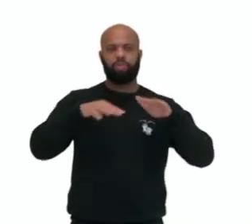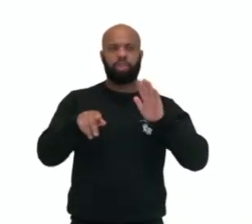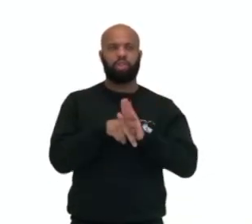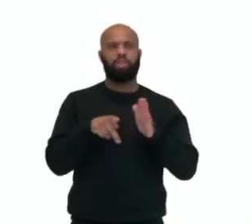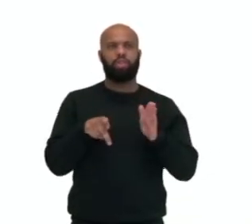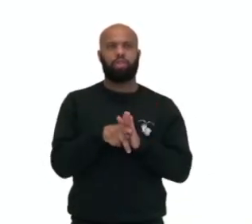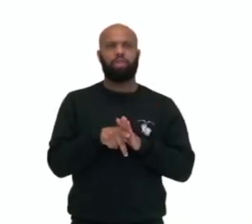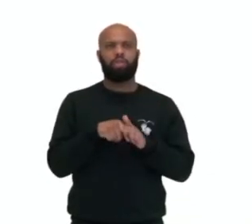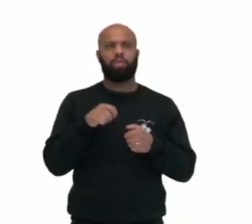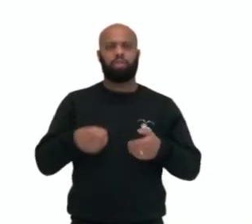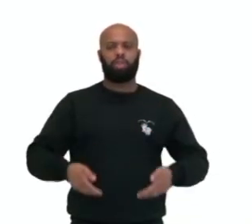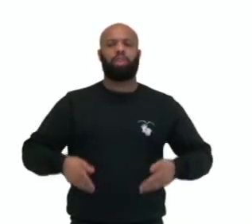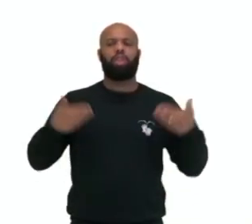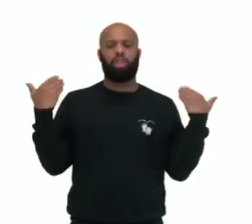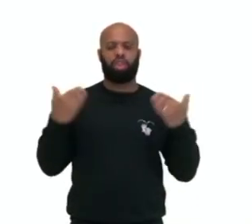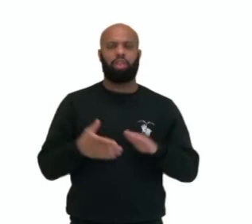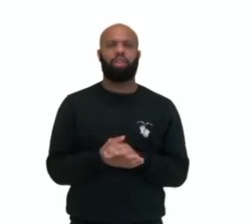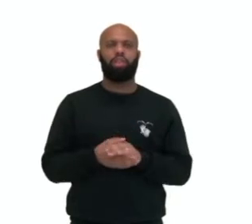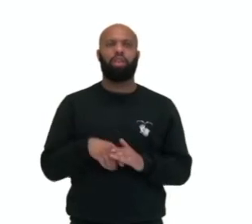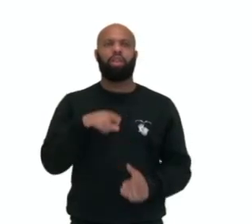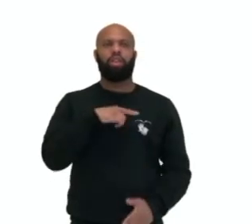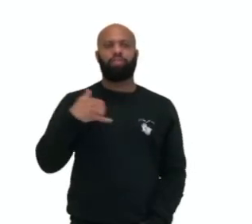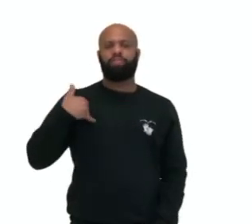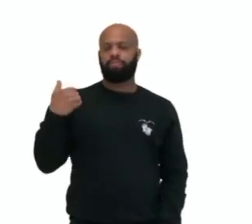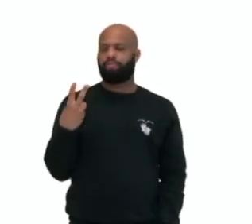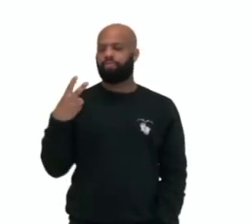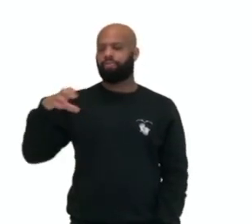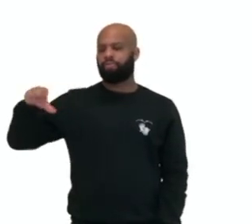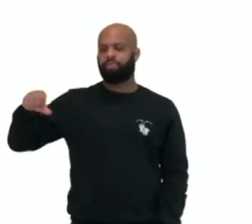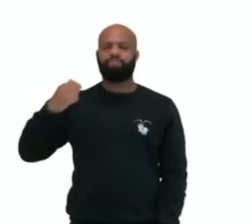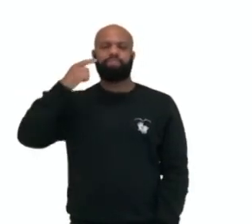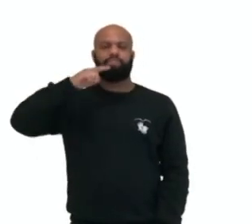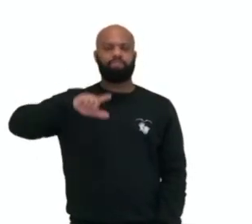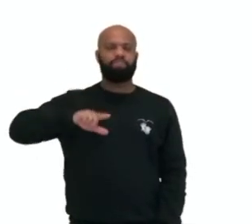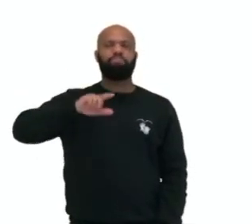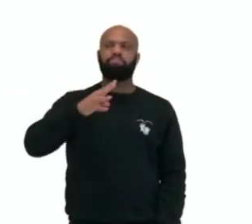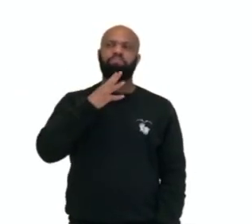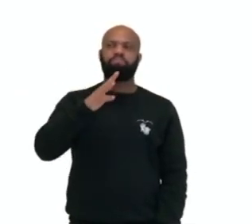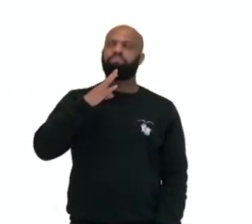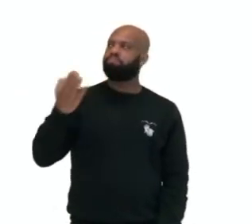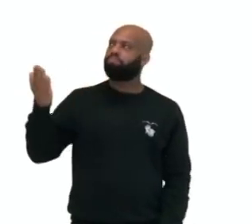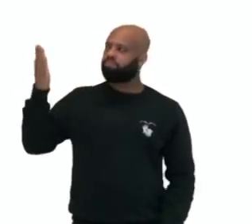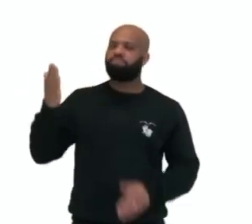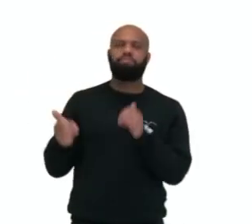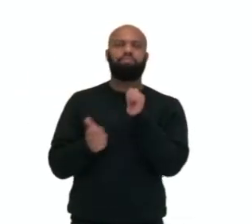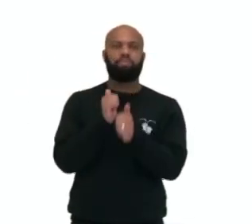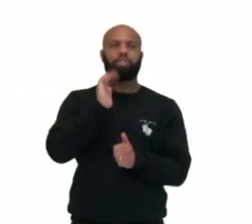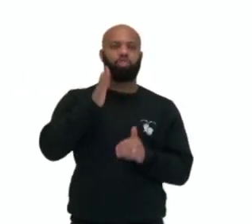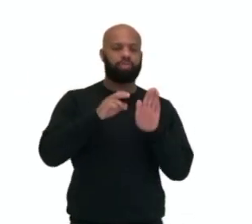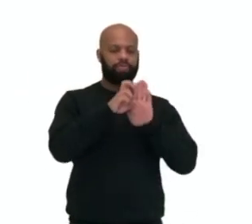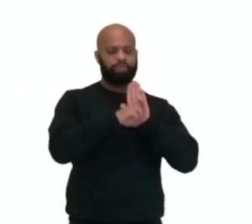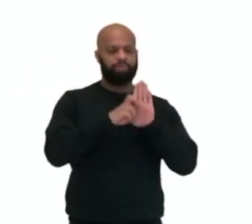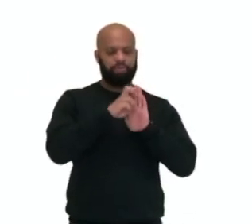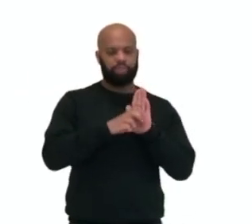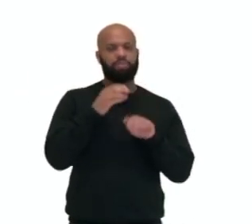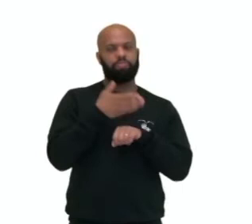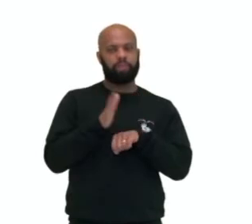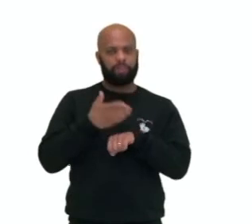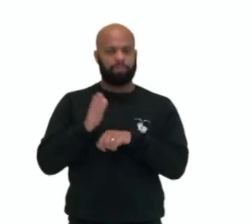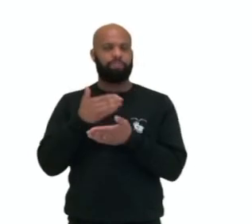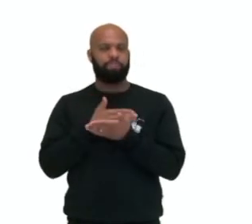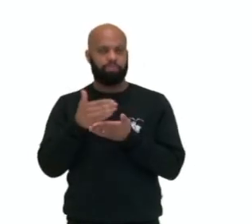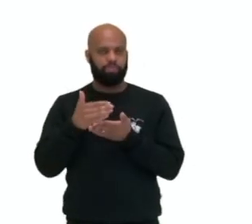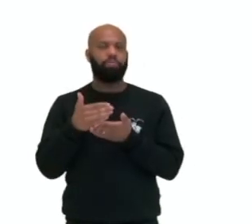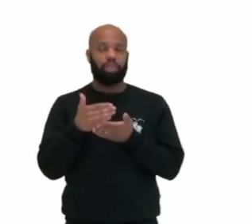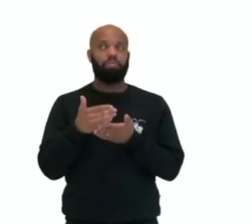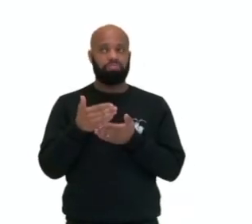membros superiores. Com 29 anos ele conheceu a bocha, ele já estava na cadeira de roda e passou a praticá-la, tá? E